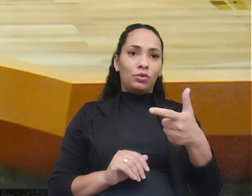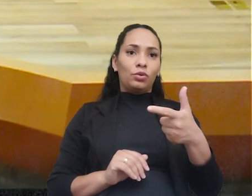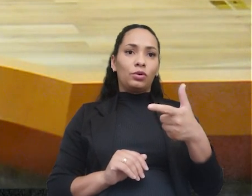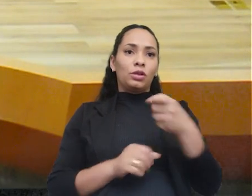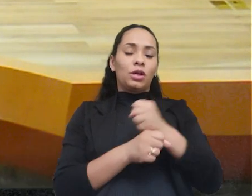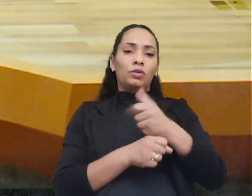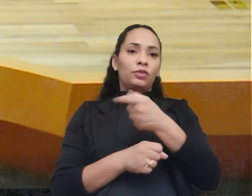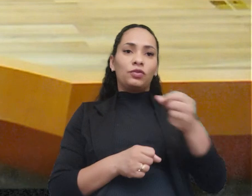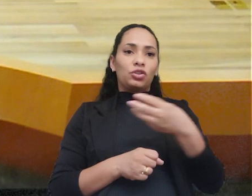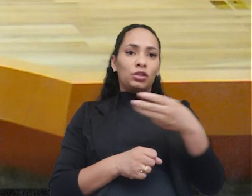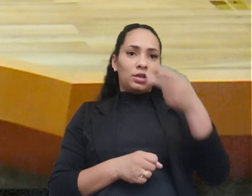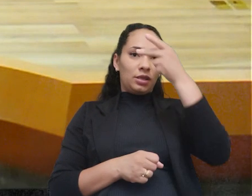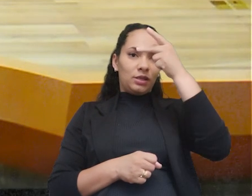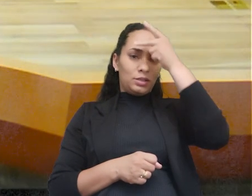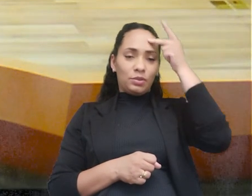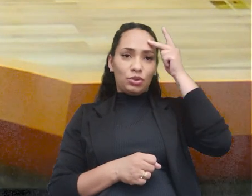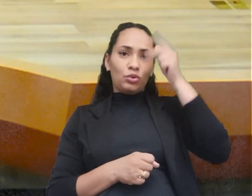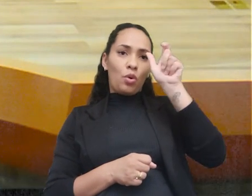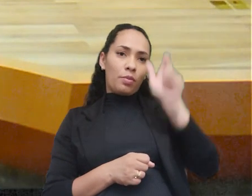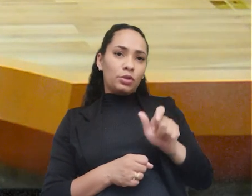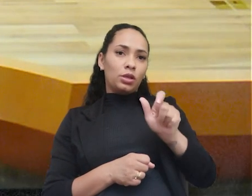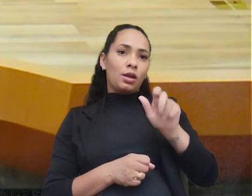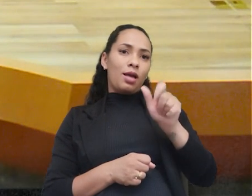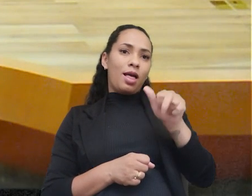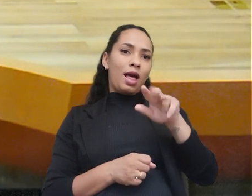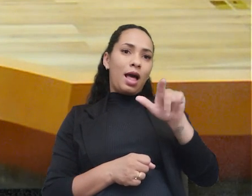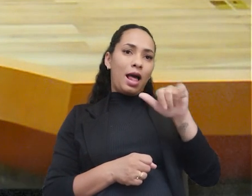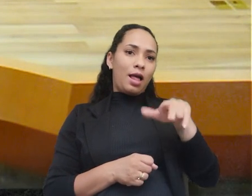06-00125-09-2023, recorrente Arlindo Dávalo Filho.